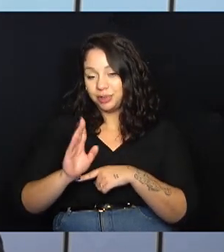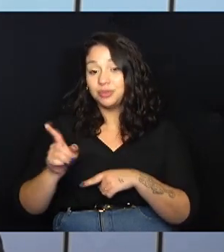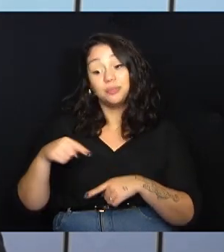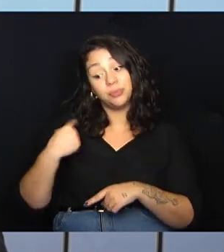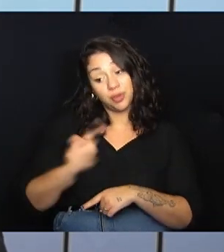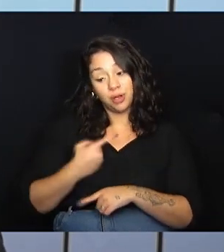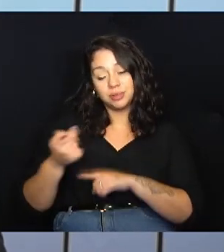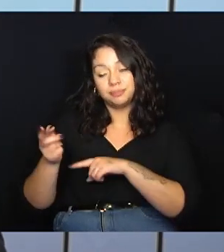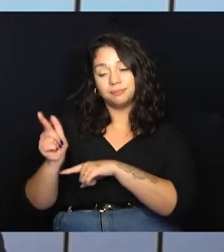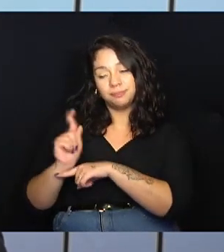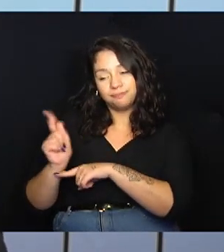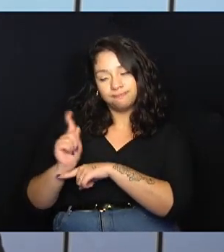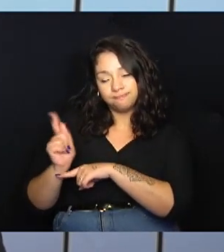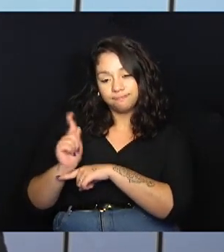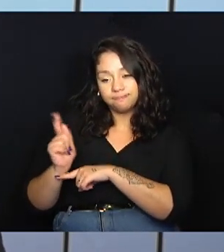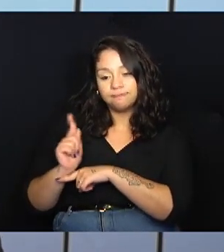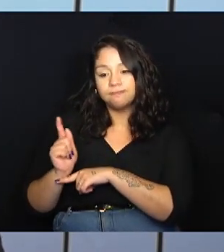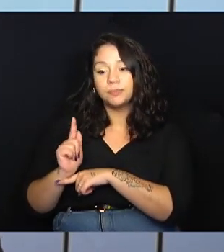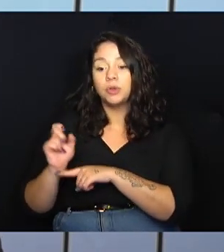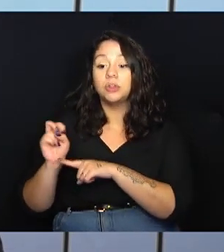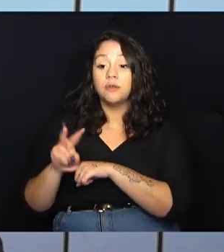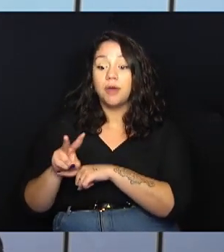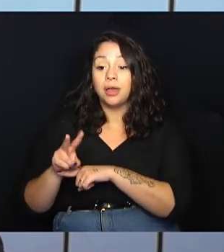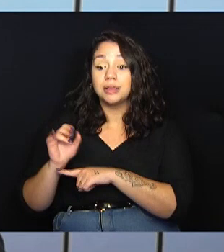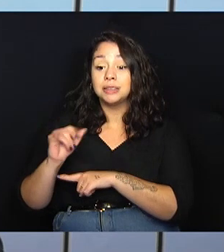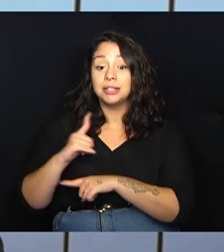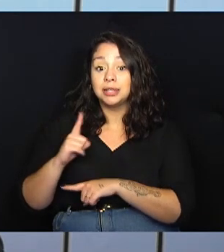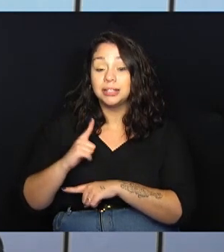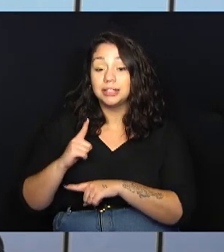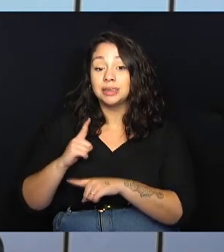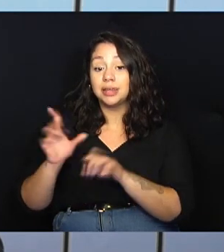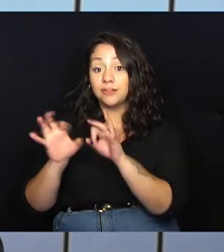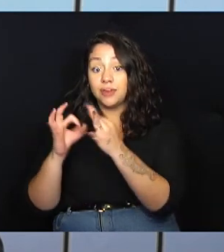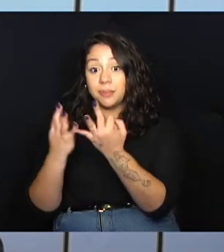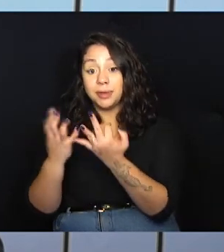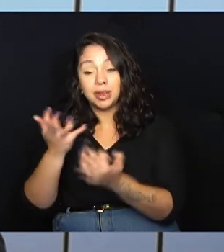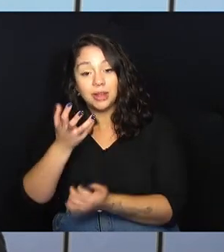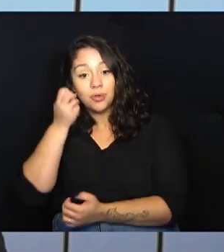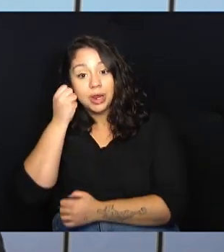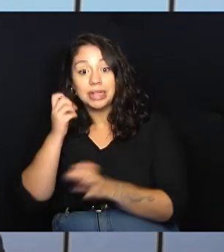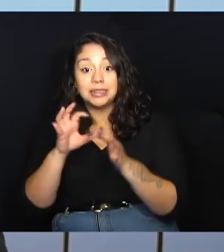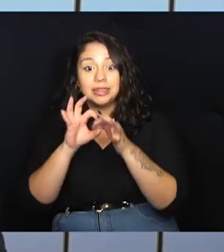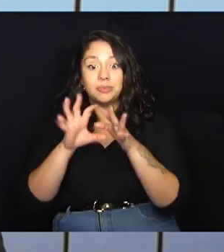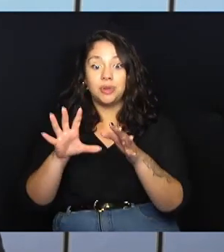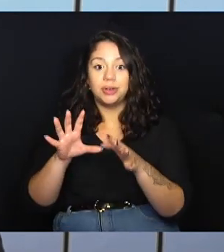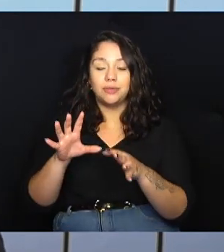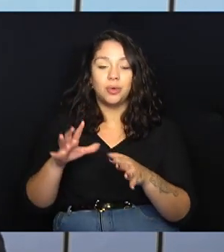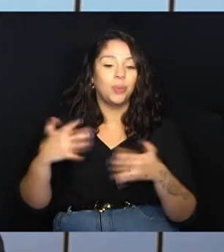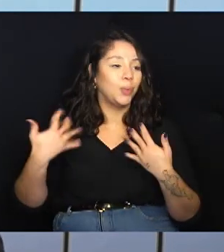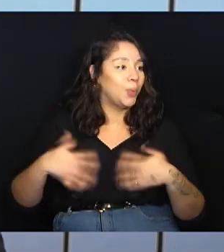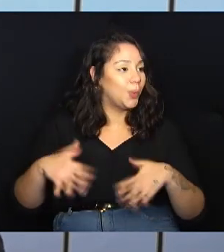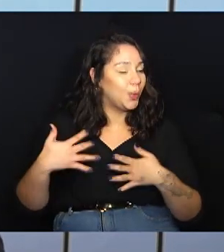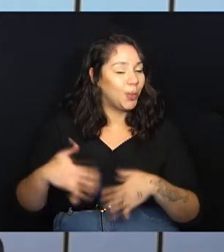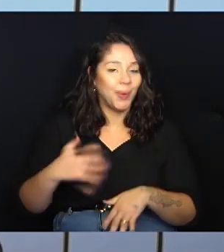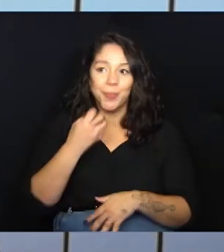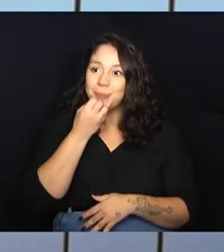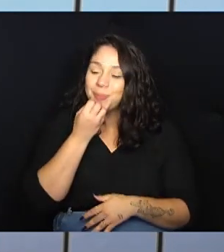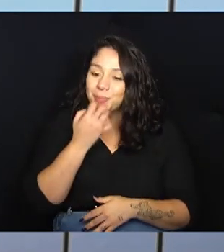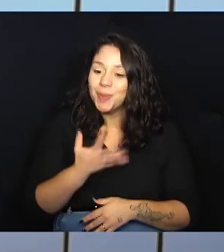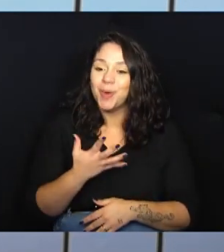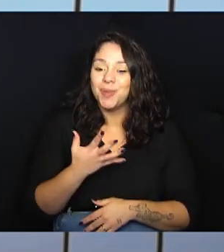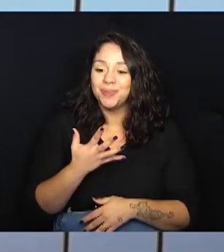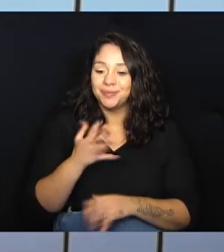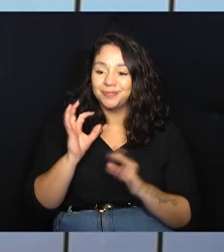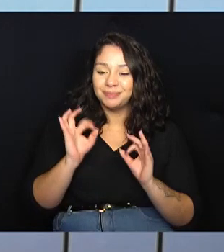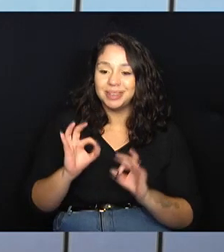e quando nós temos família acolhedora disponível para o acolhimento, é muito bom